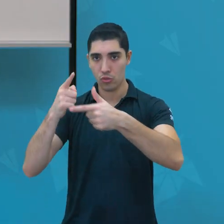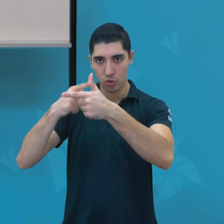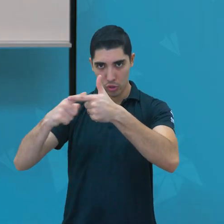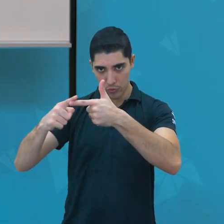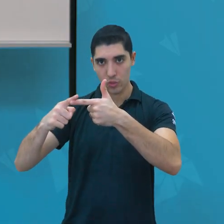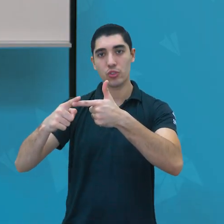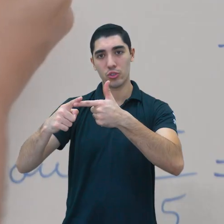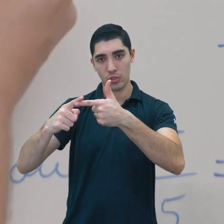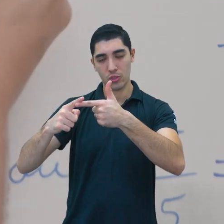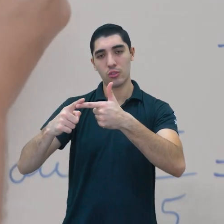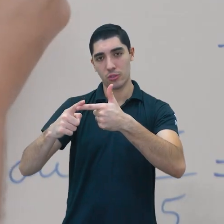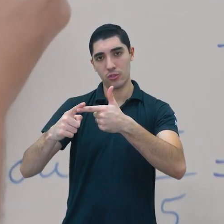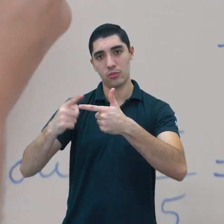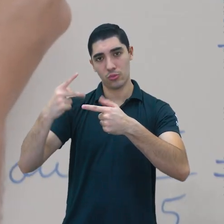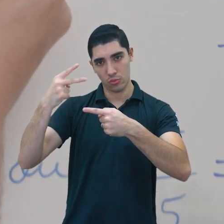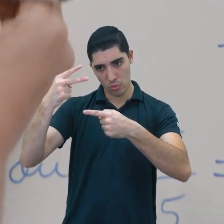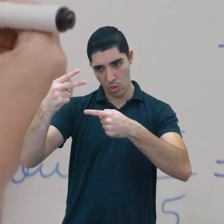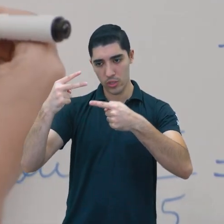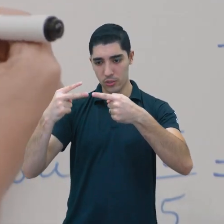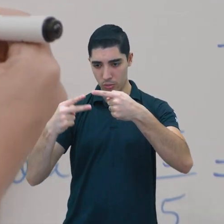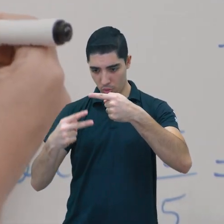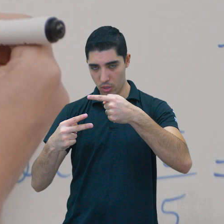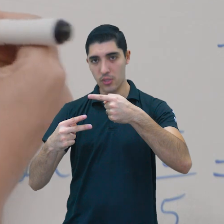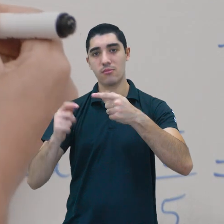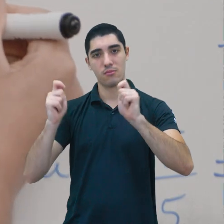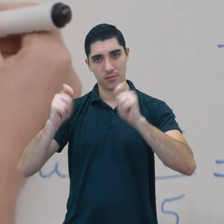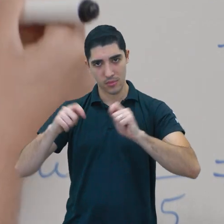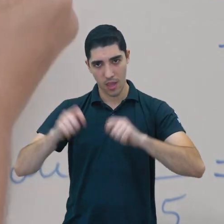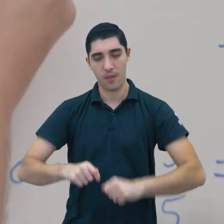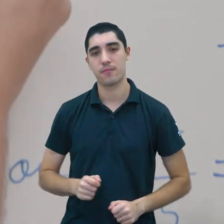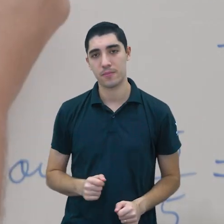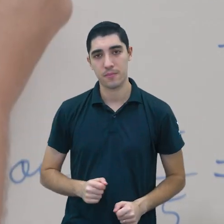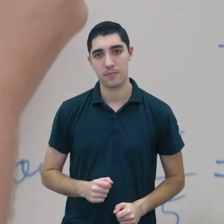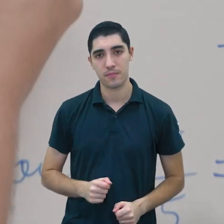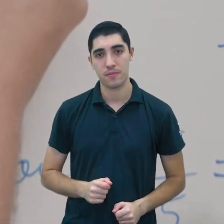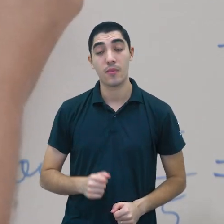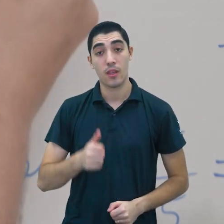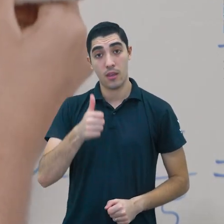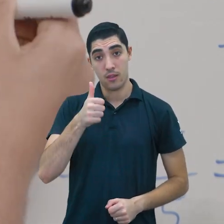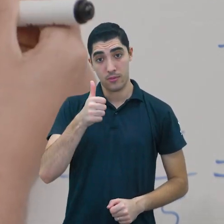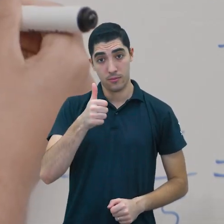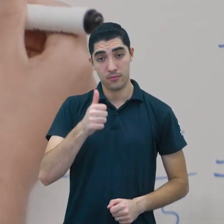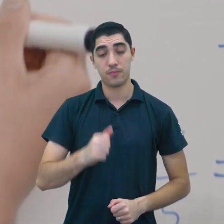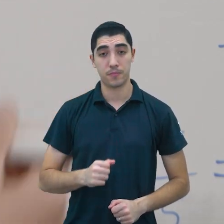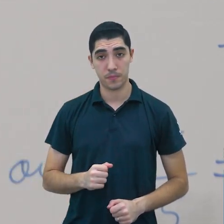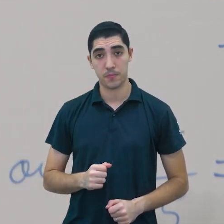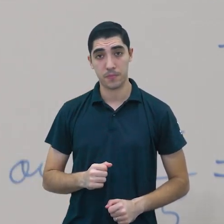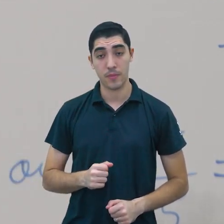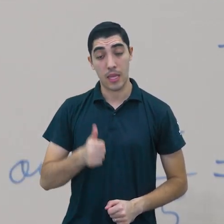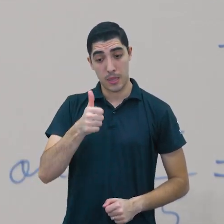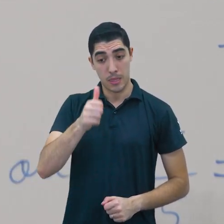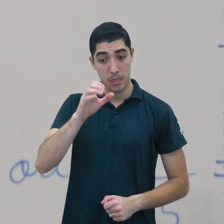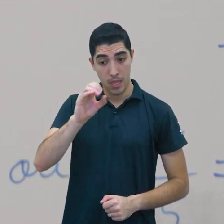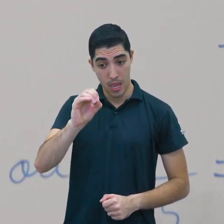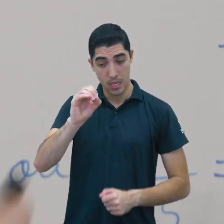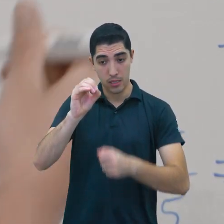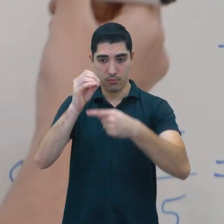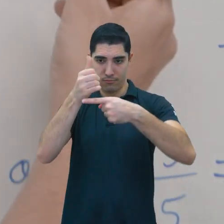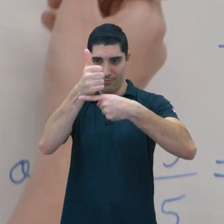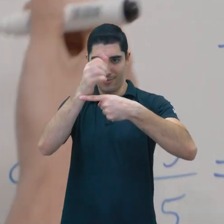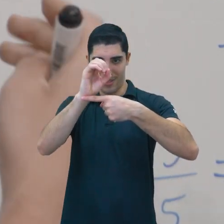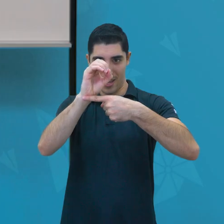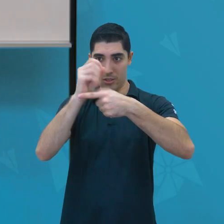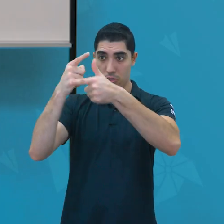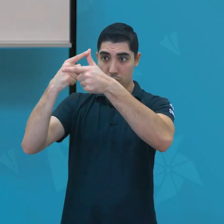simplificar. Continuando, vou dividir aqui por 2. Dividir por 2. 10